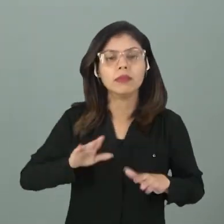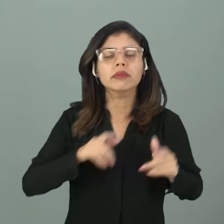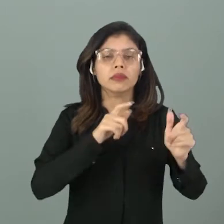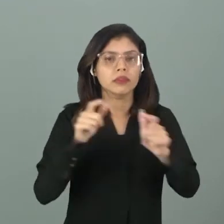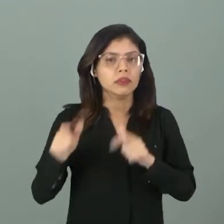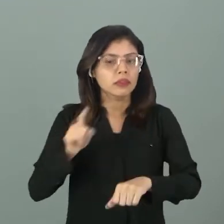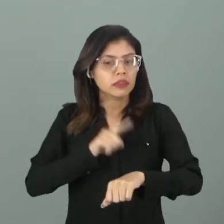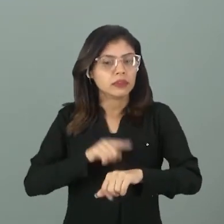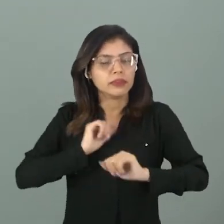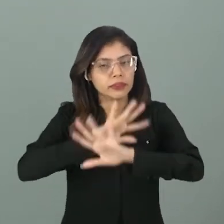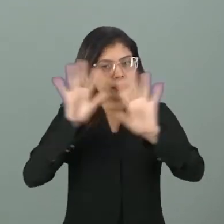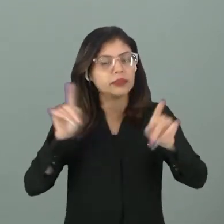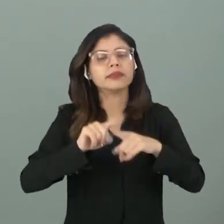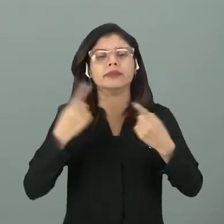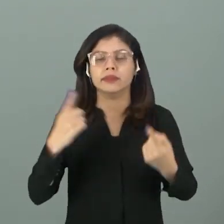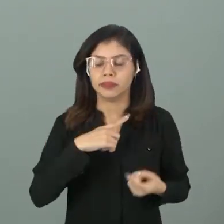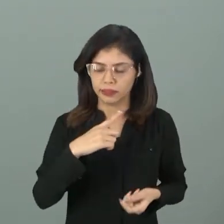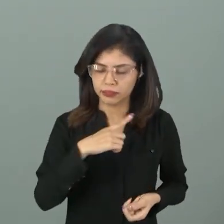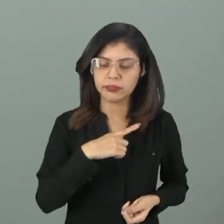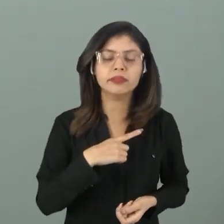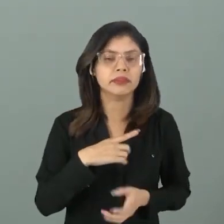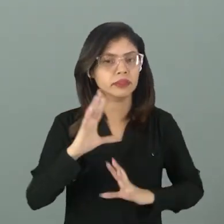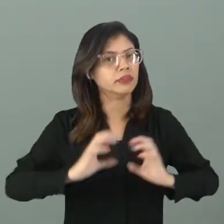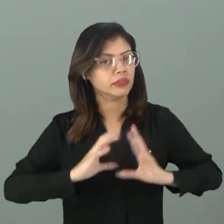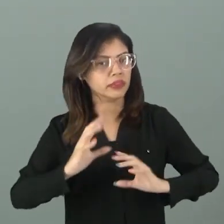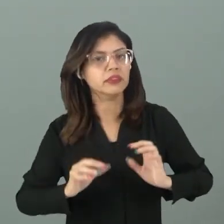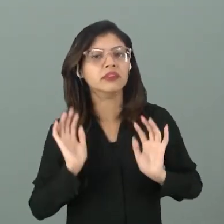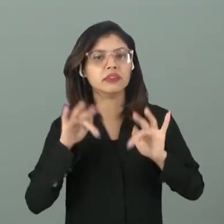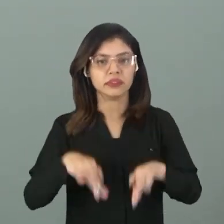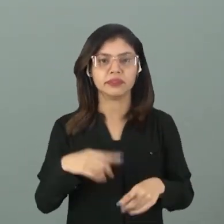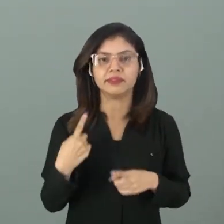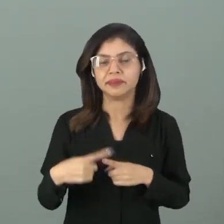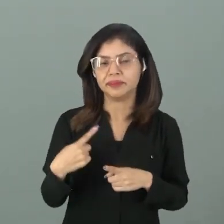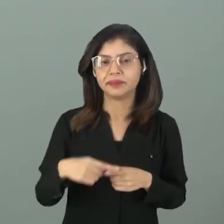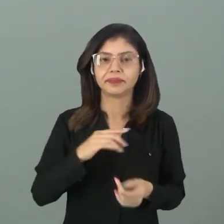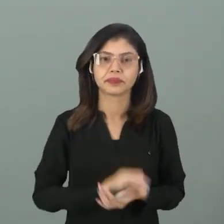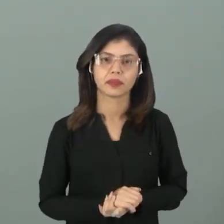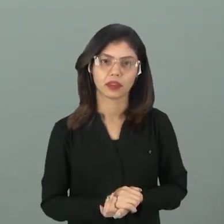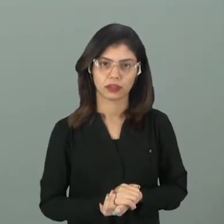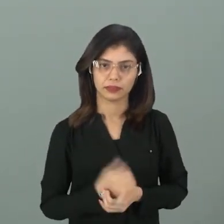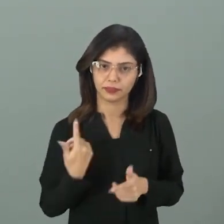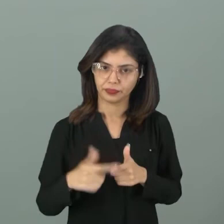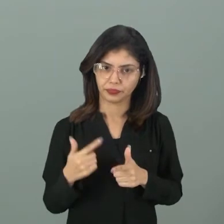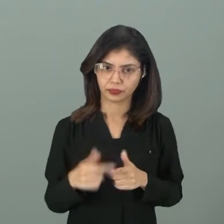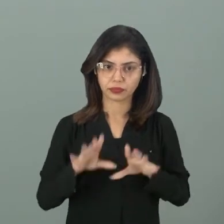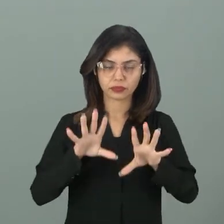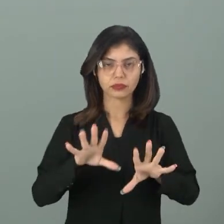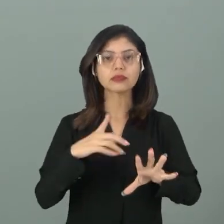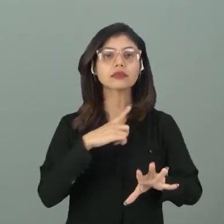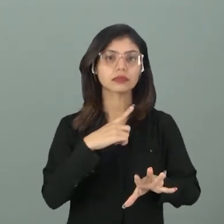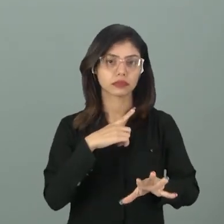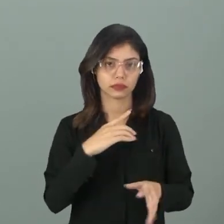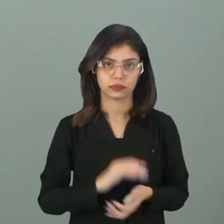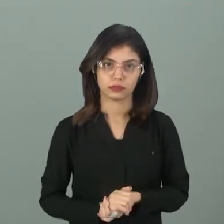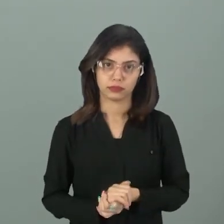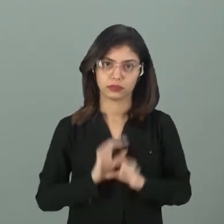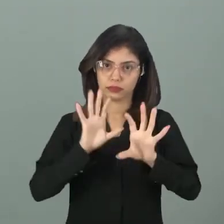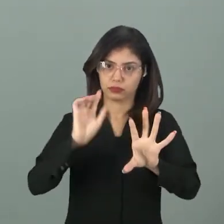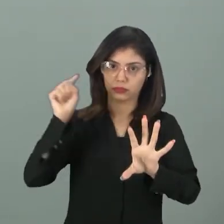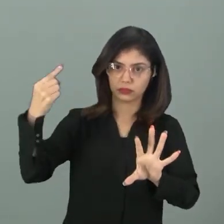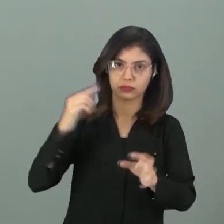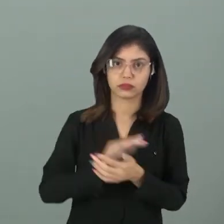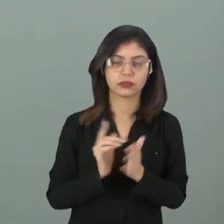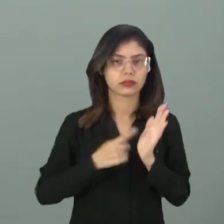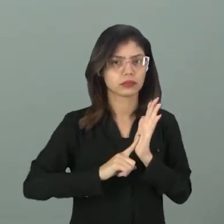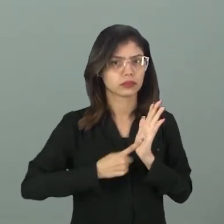o tempo não fique claro, mas tem um conflito, porque no final tem um problema a ser solucionado ali. E isso é um ponto